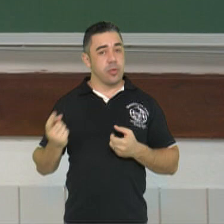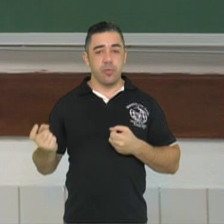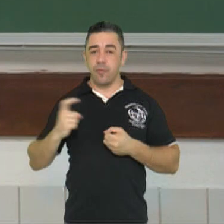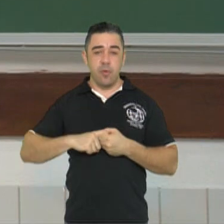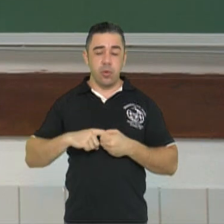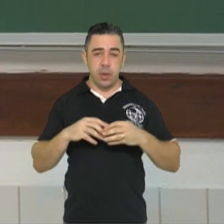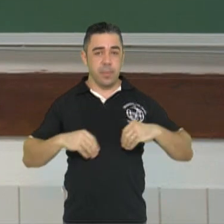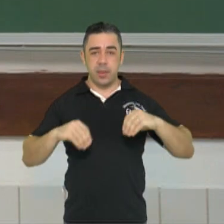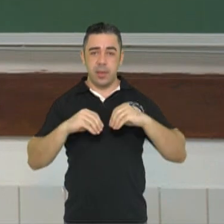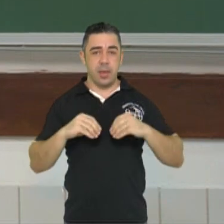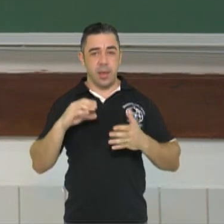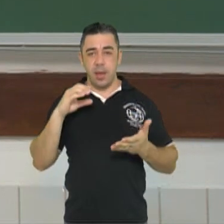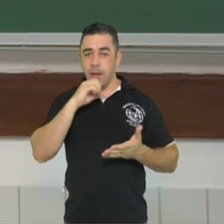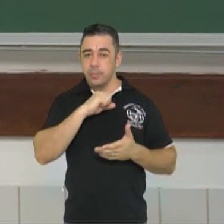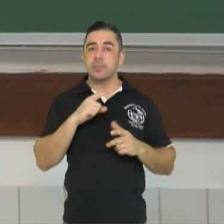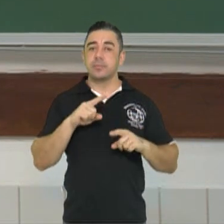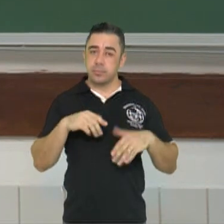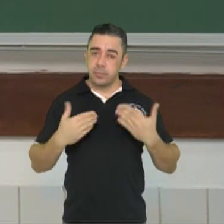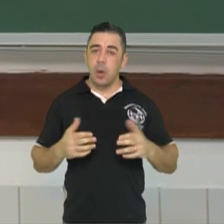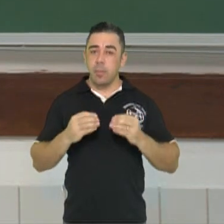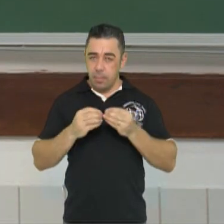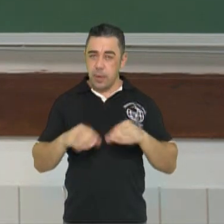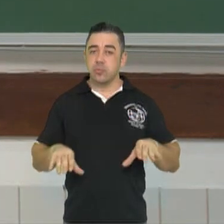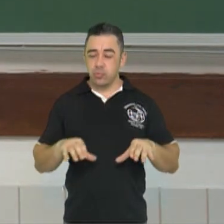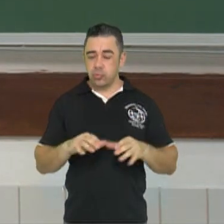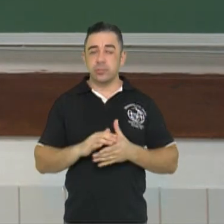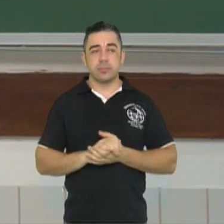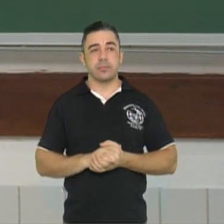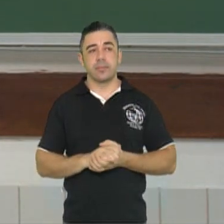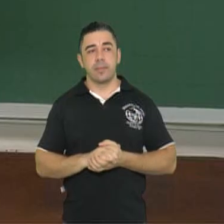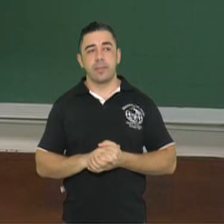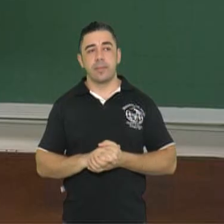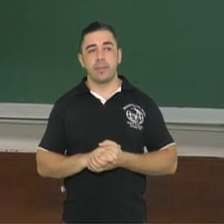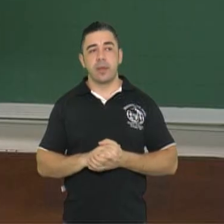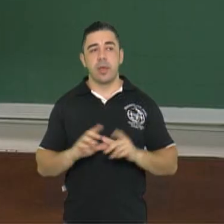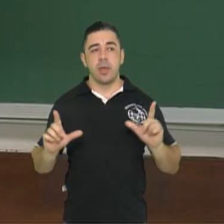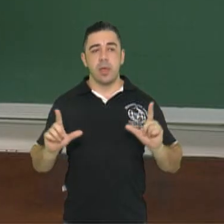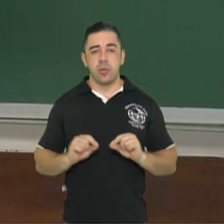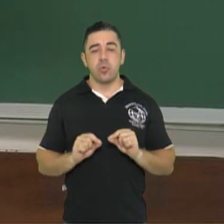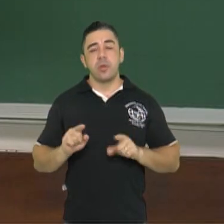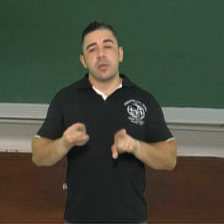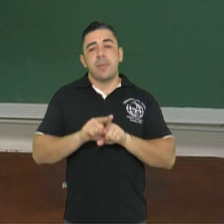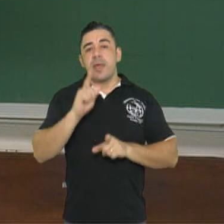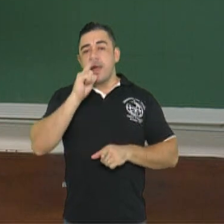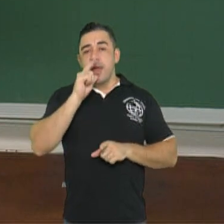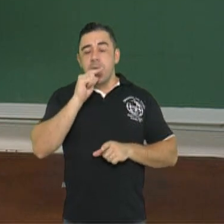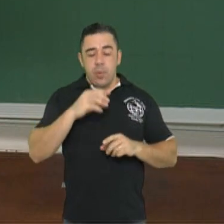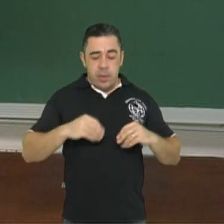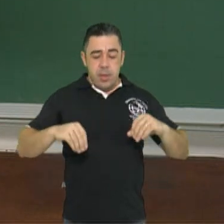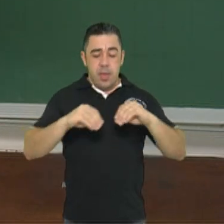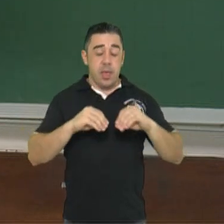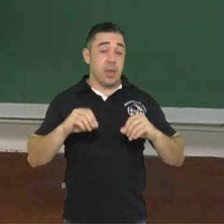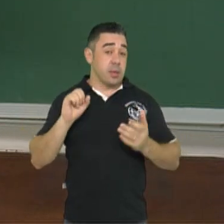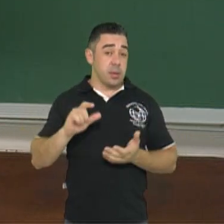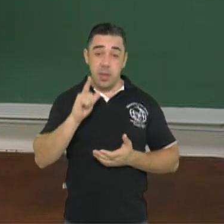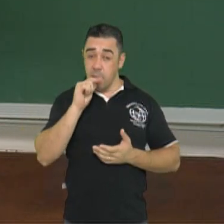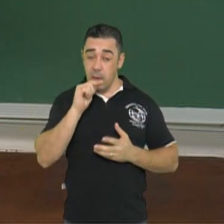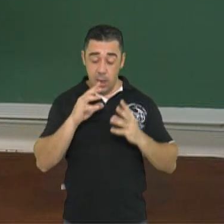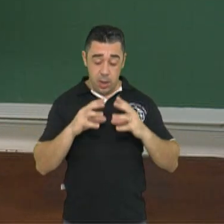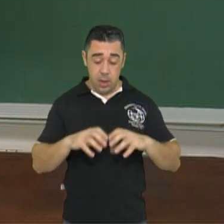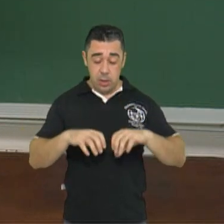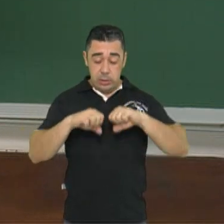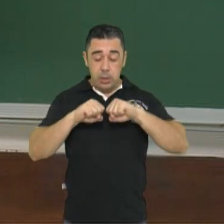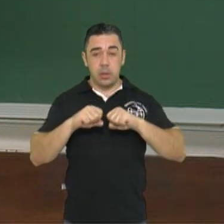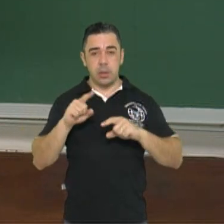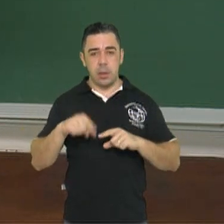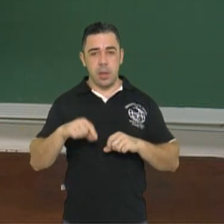rápida para o solo. Então, você prejudica muito o solo nesse sentido. O que mais? Reduz a umidade do solo. Se você reduz a umidade do solo, você